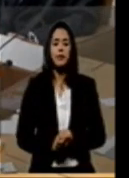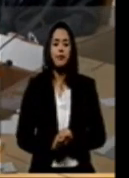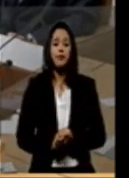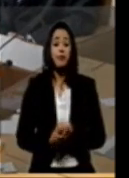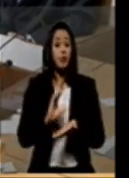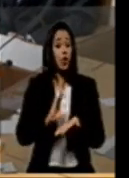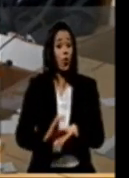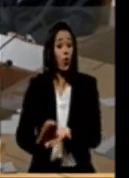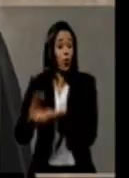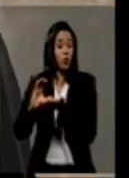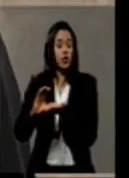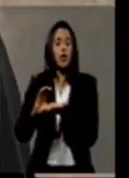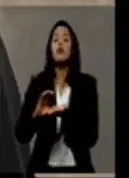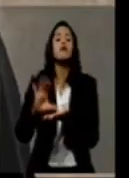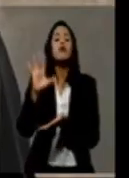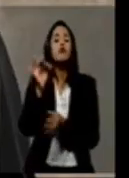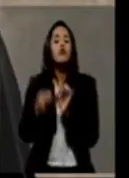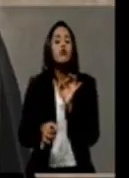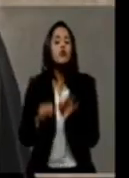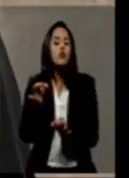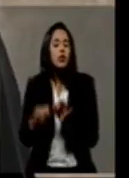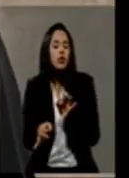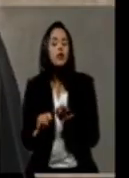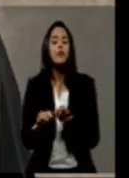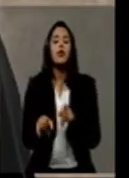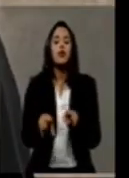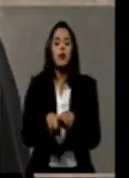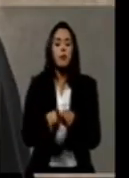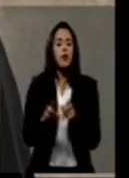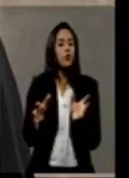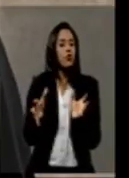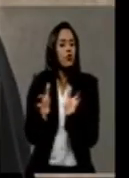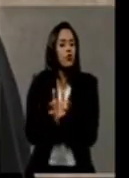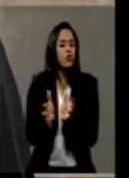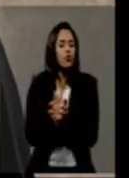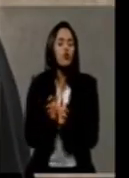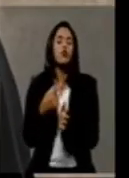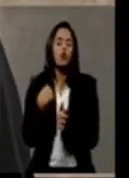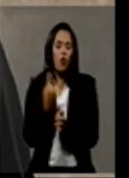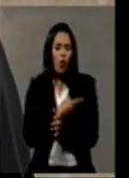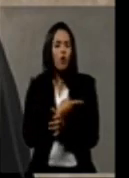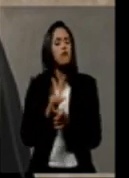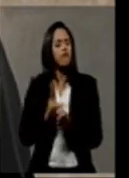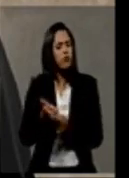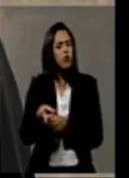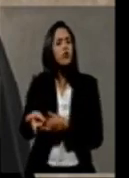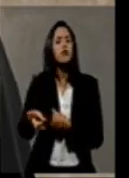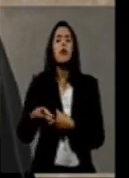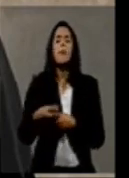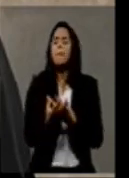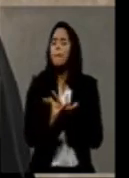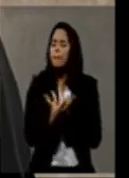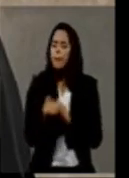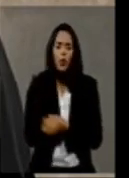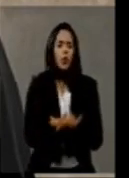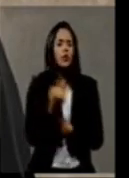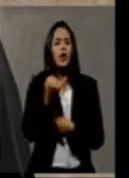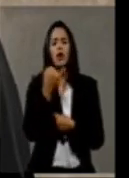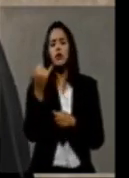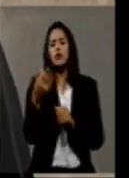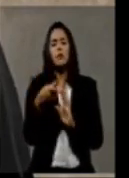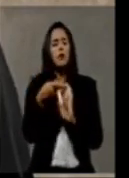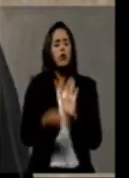nacional de justiça em trabalho conjunto com os conselheiros estamos dando continuidade a importantes programas criados nas gestões